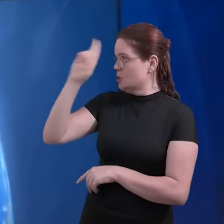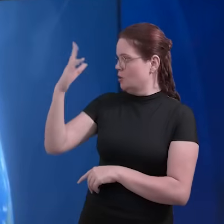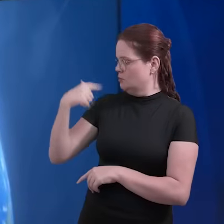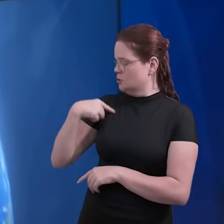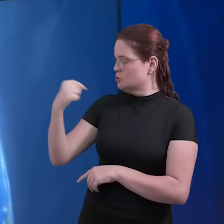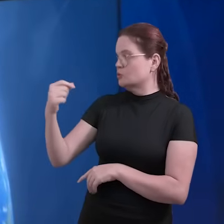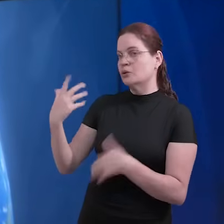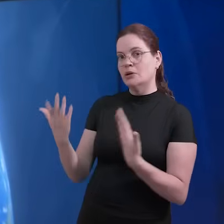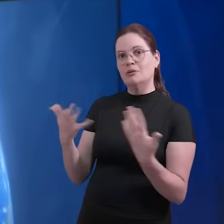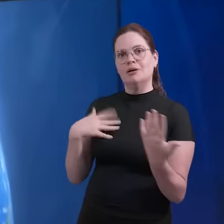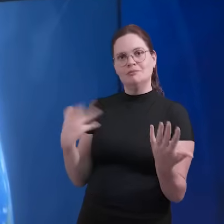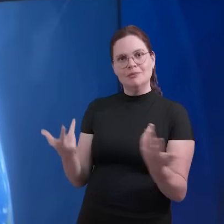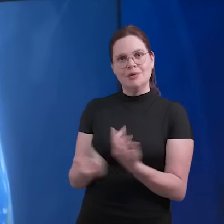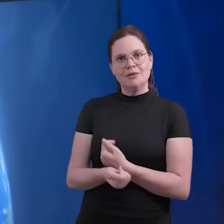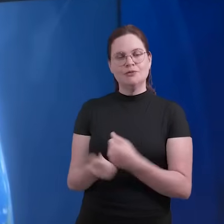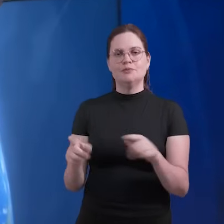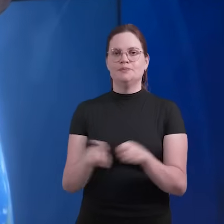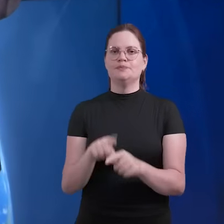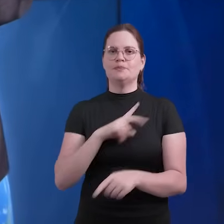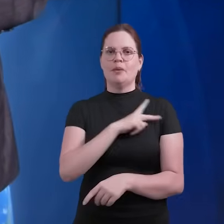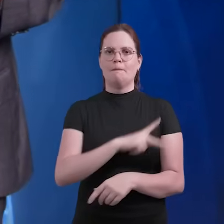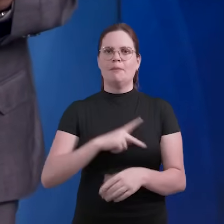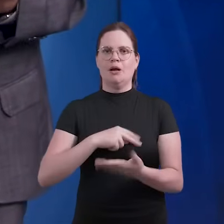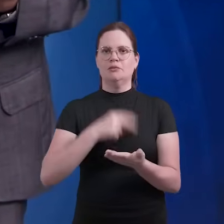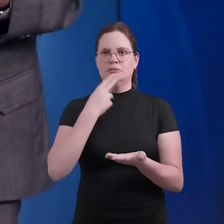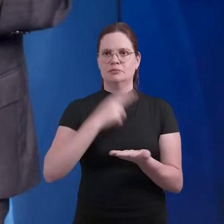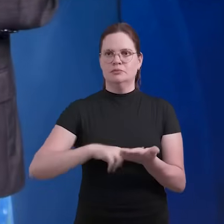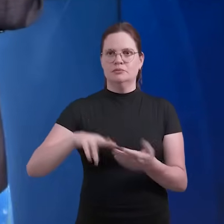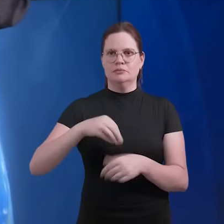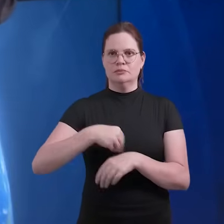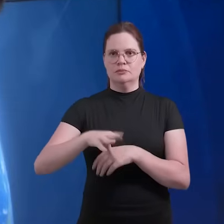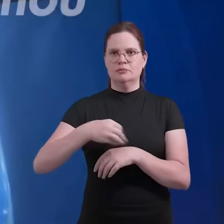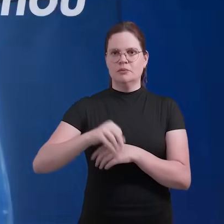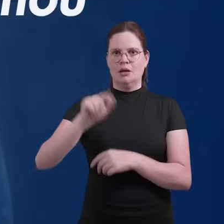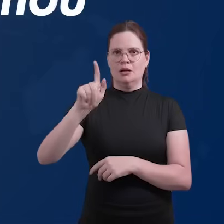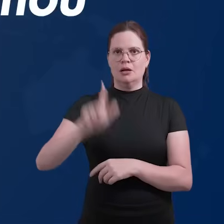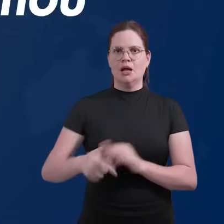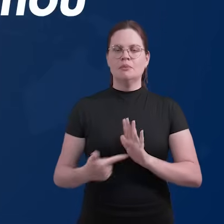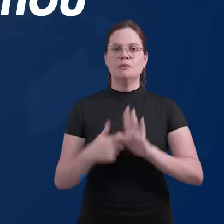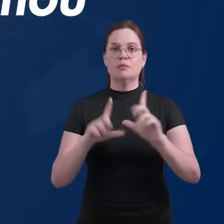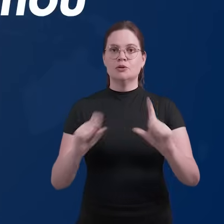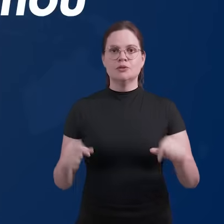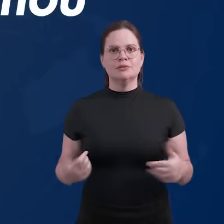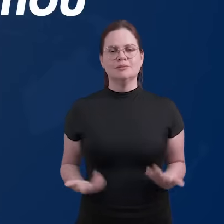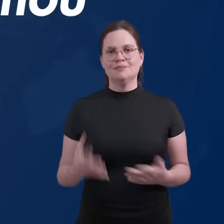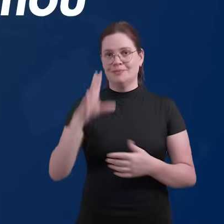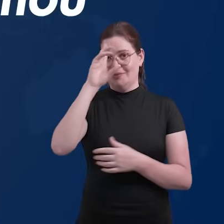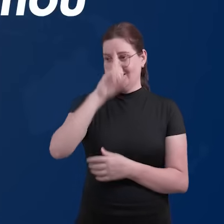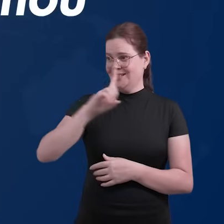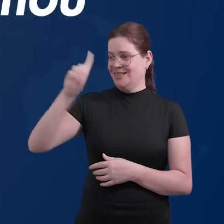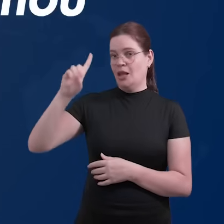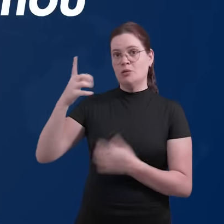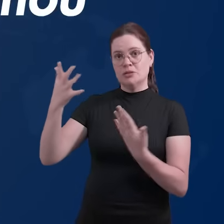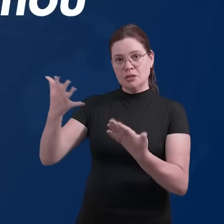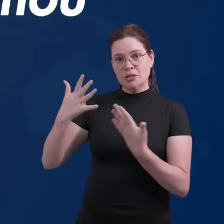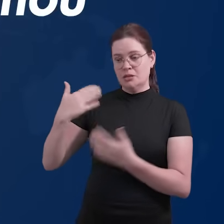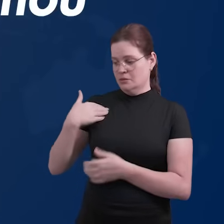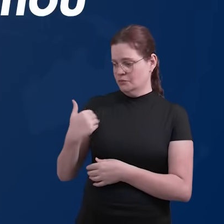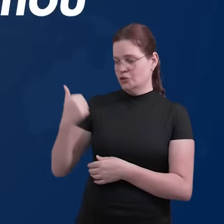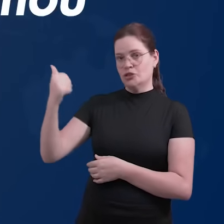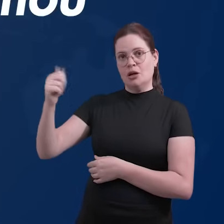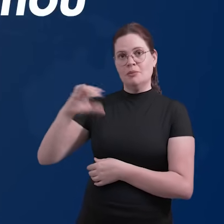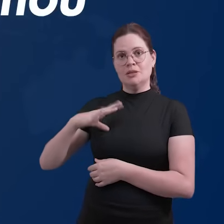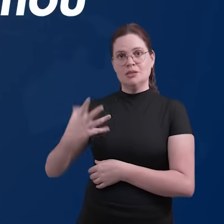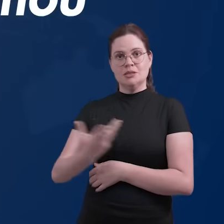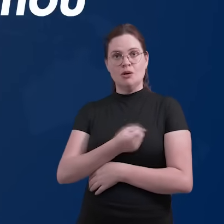O apóstolo Paulo, por exemplo, quando ele fala aos Gálatas, ele diz assim: aprove a Deus salvar-me ainda no ventre de